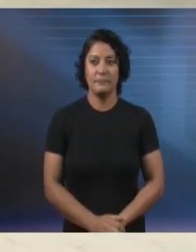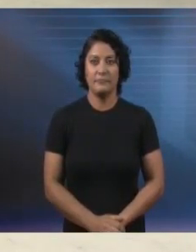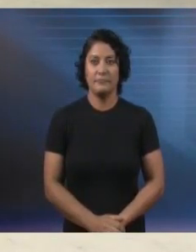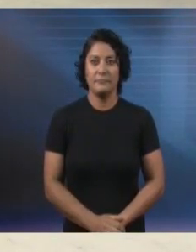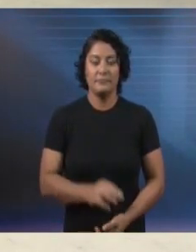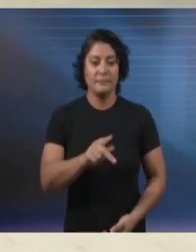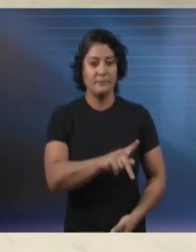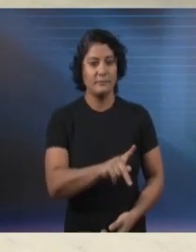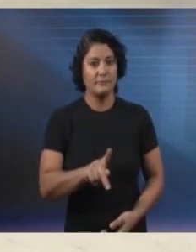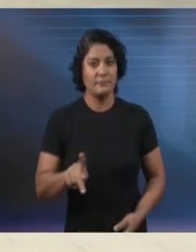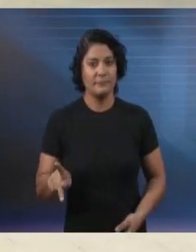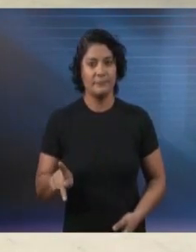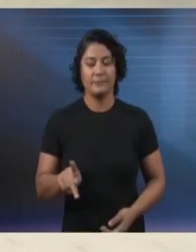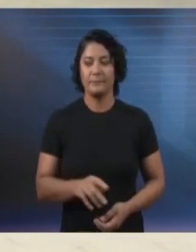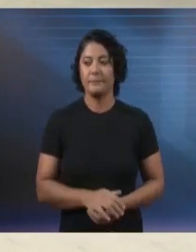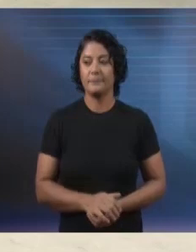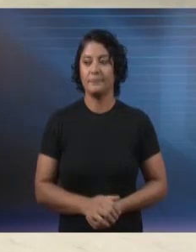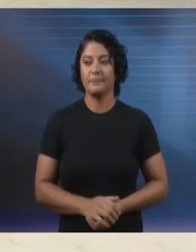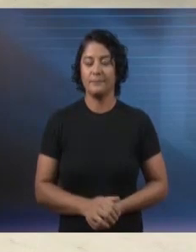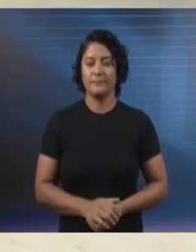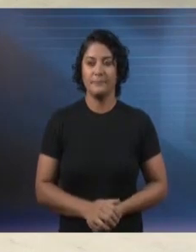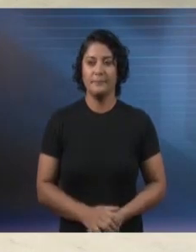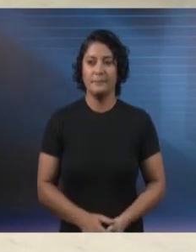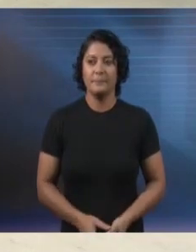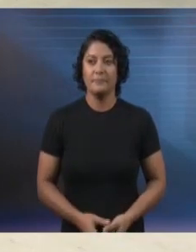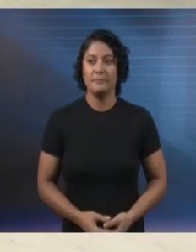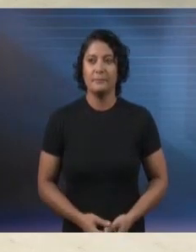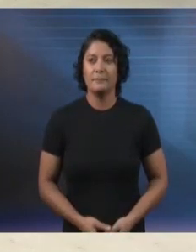Senhor presidente,